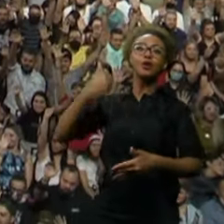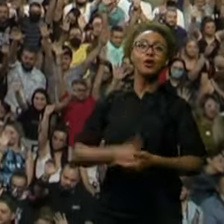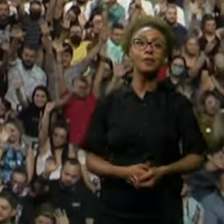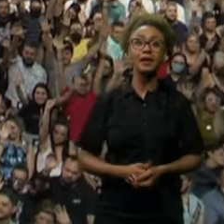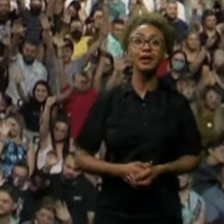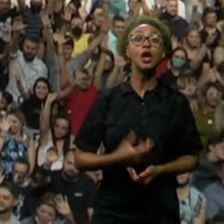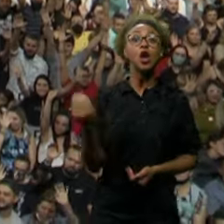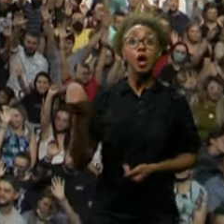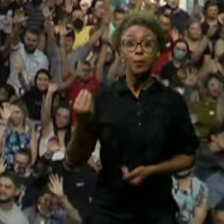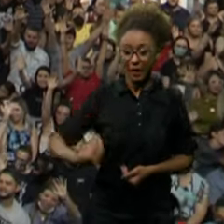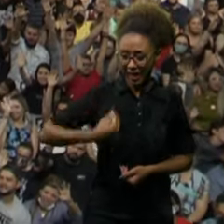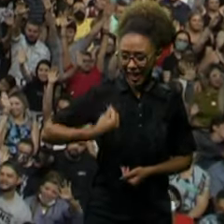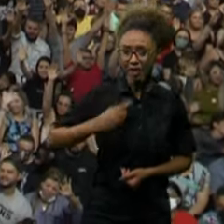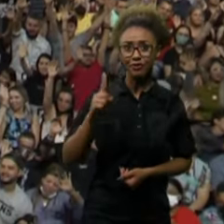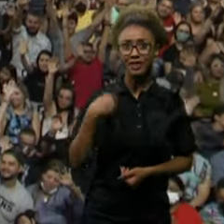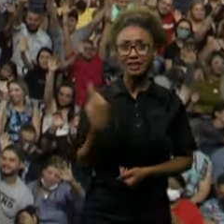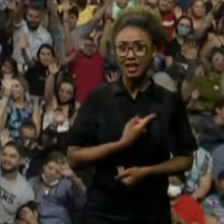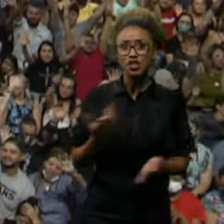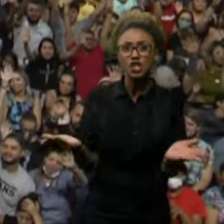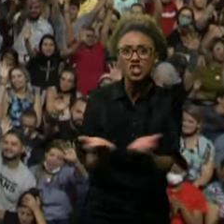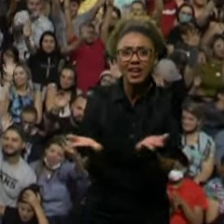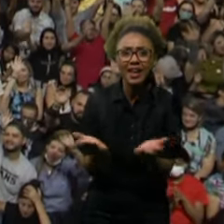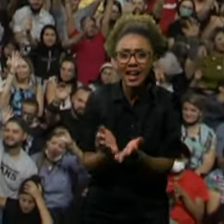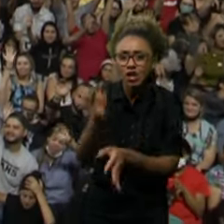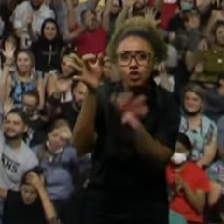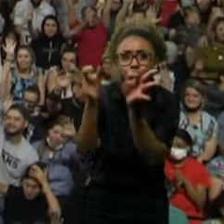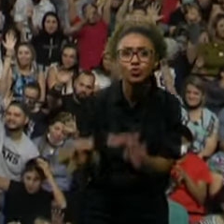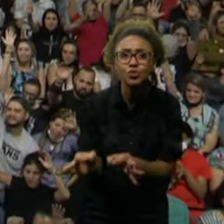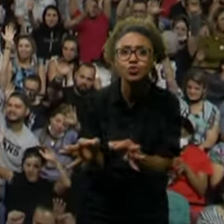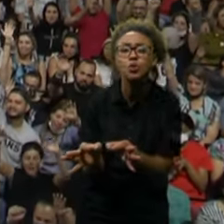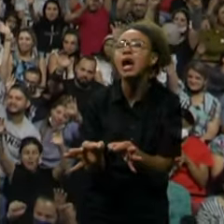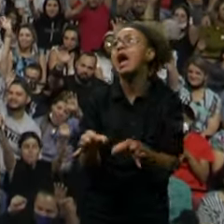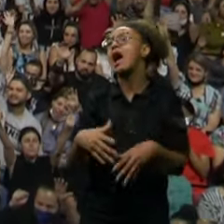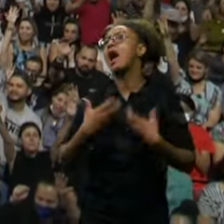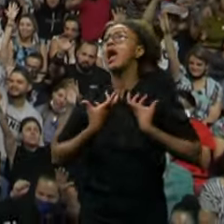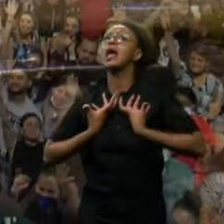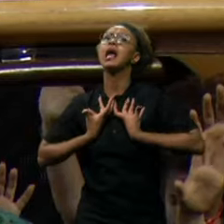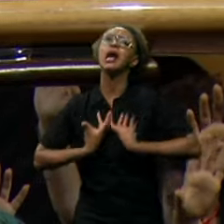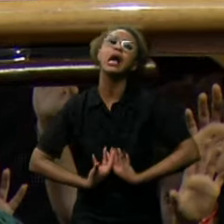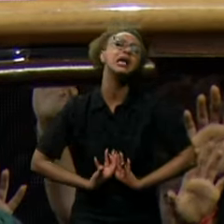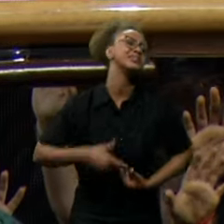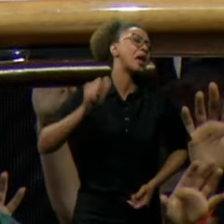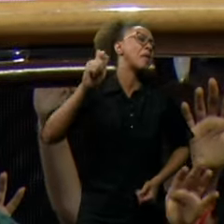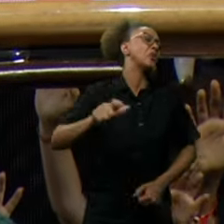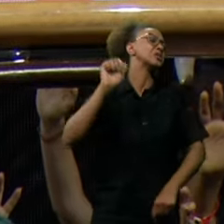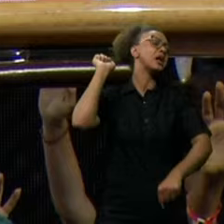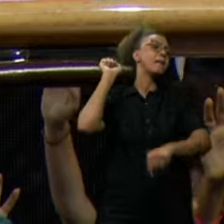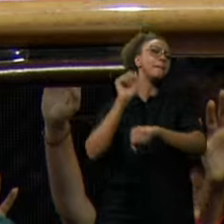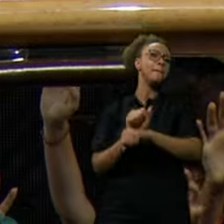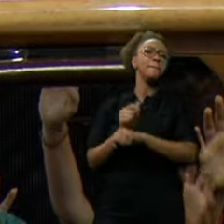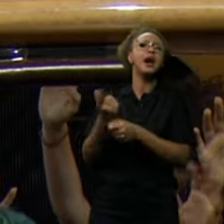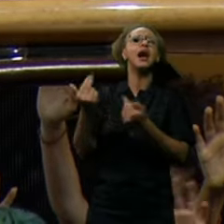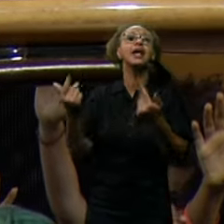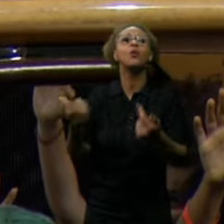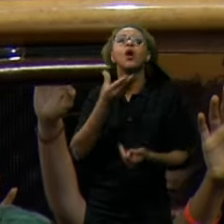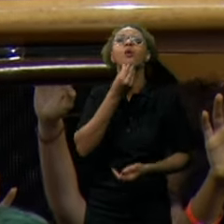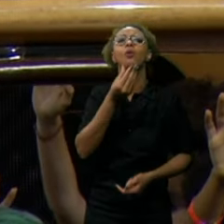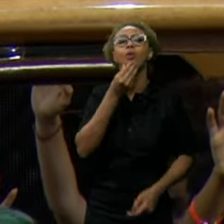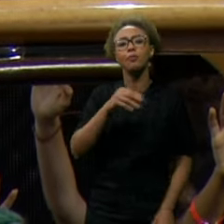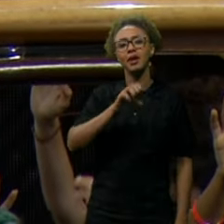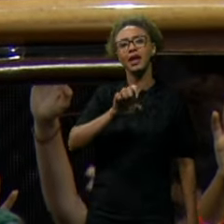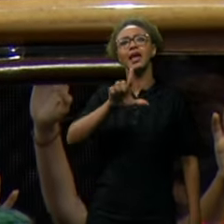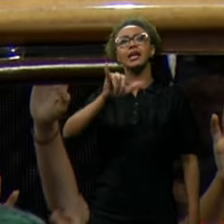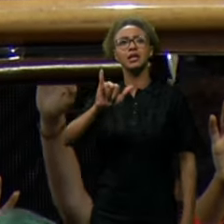não é cansativa a Vereda do justo não termina numa aposentadoria como como ele que